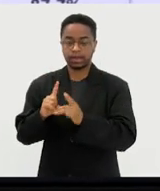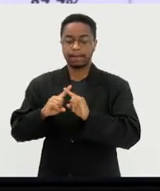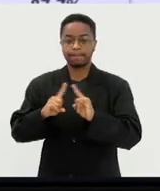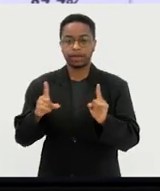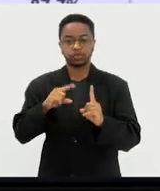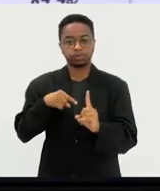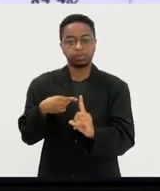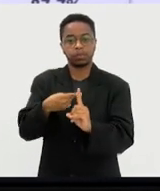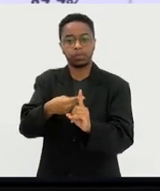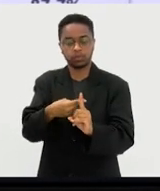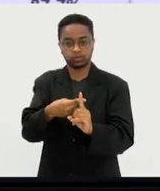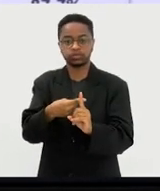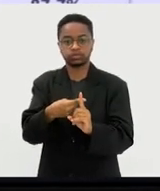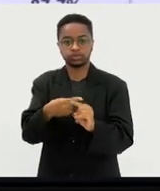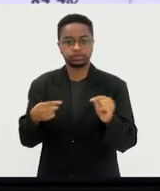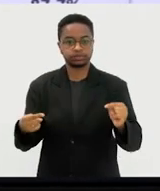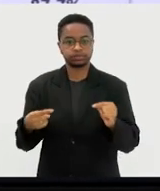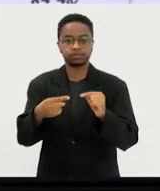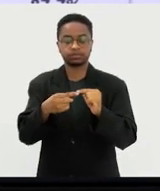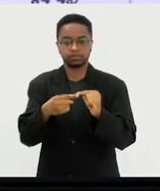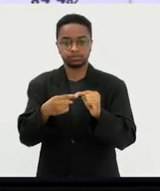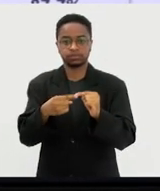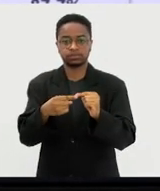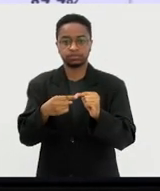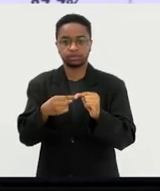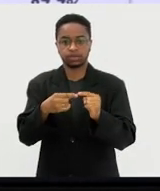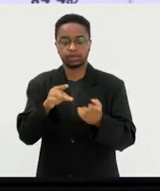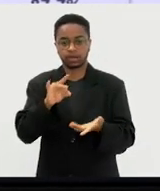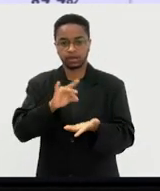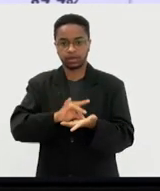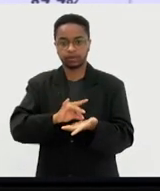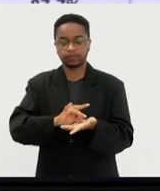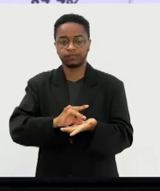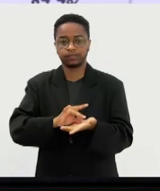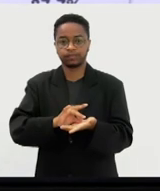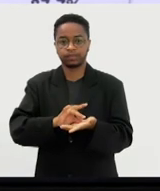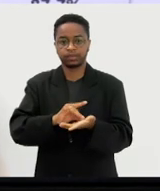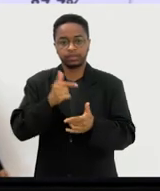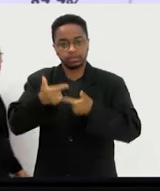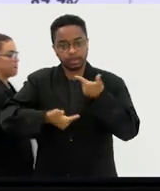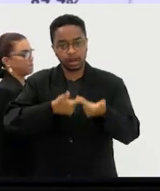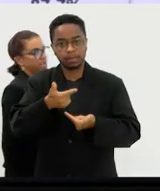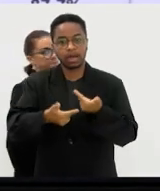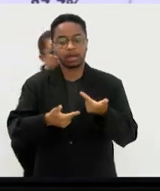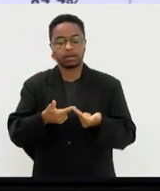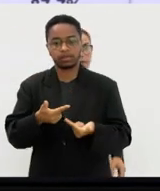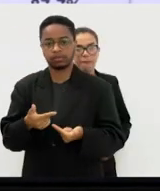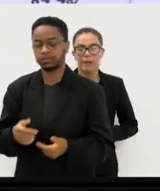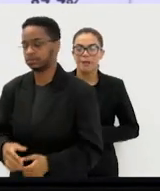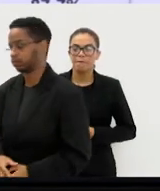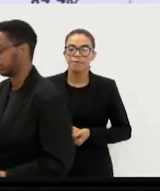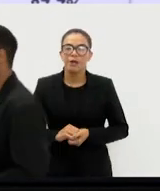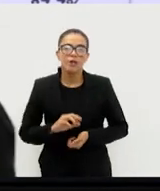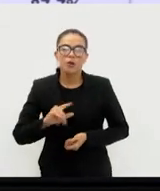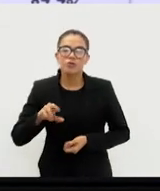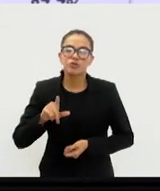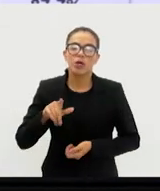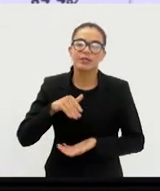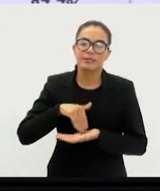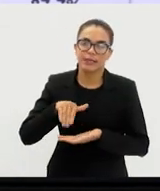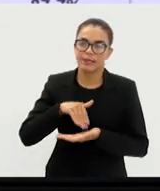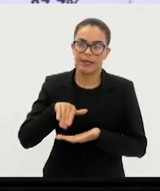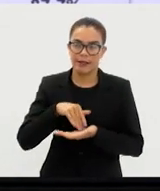positivo daquilo que é fruto de bastante de trabalho e compreensão de, não só da Secretaria de Fazenda, não só